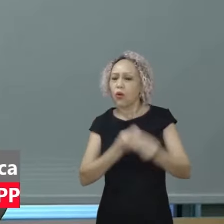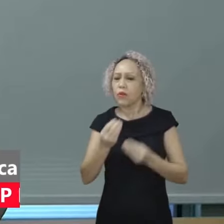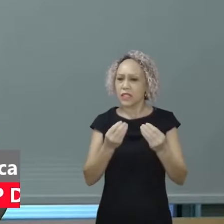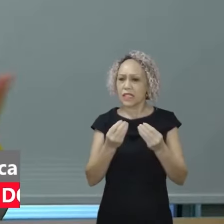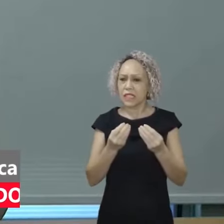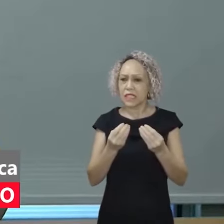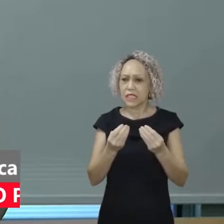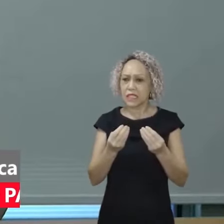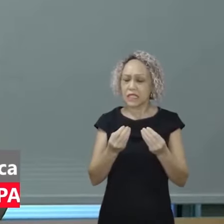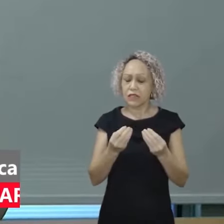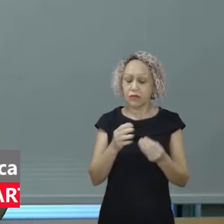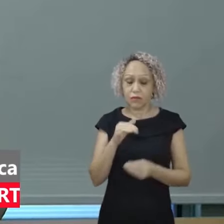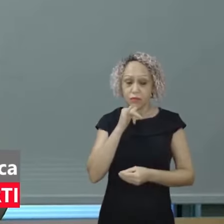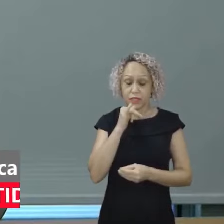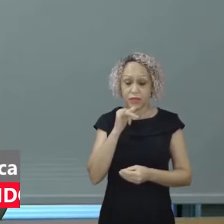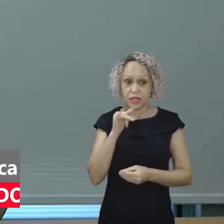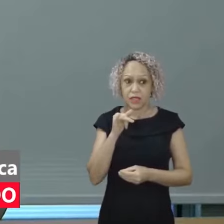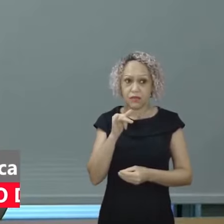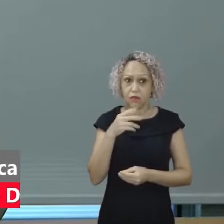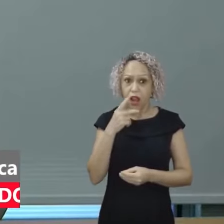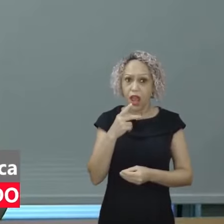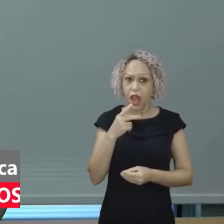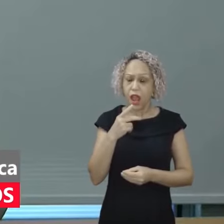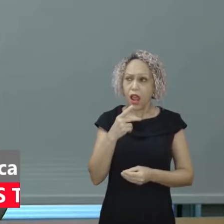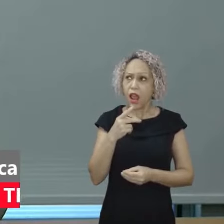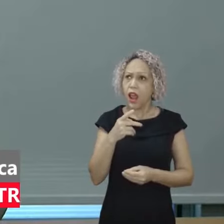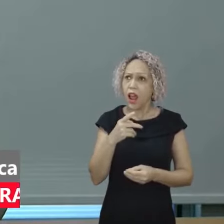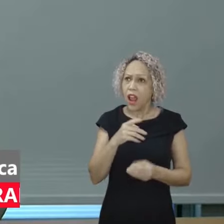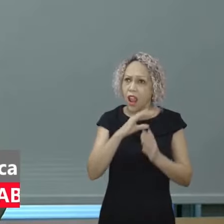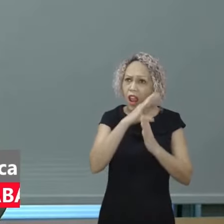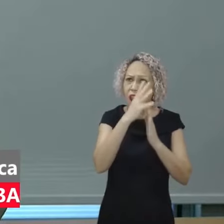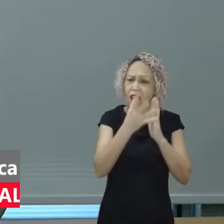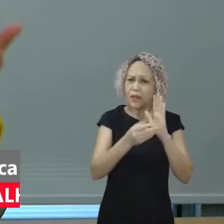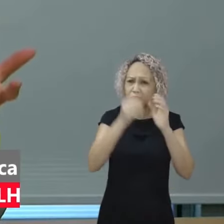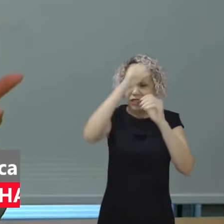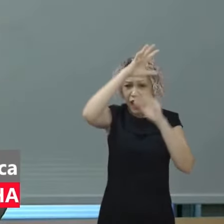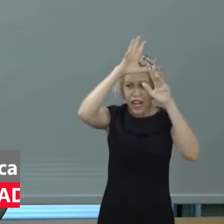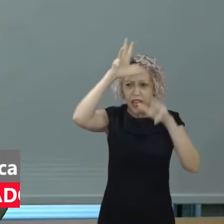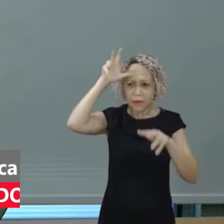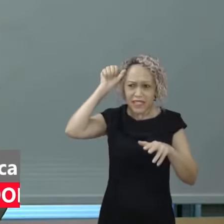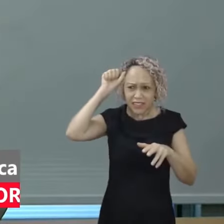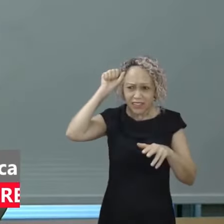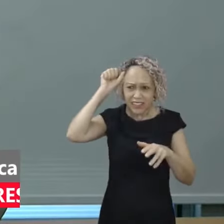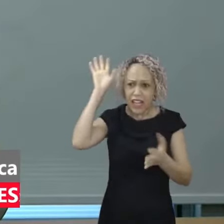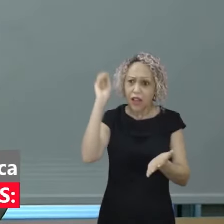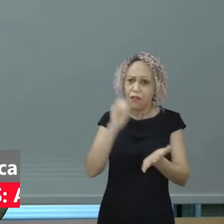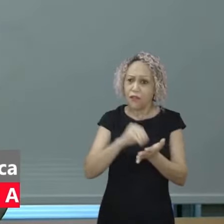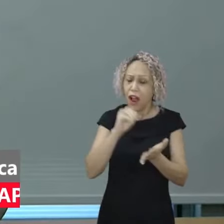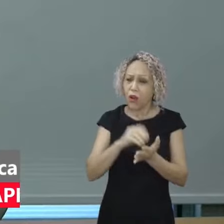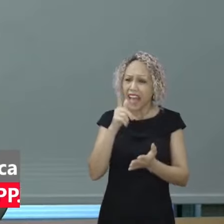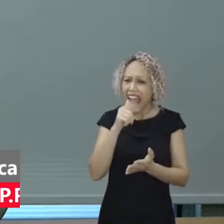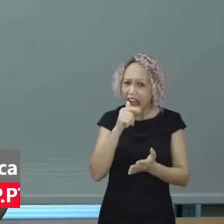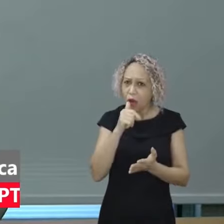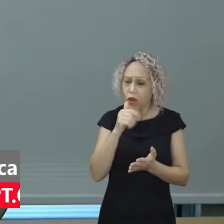gente fala, né, de falta de água na Amazônia, as pessoas ficam sem entender, porque é uma região com maior acesso à água, né, a maior